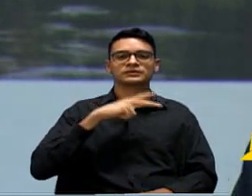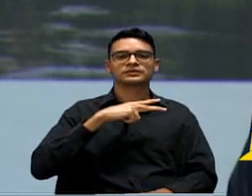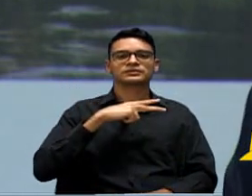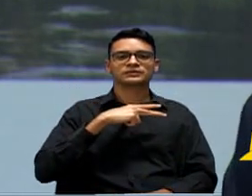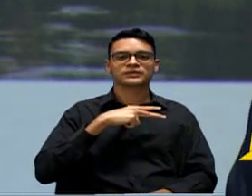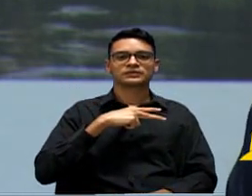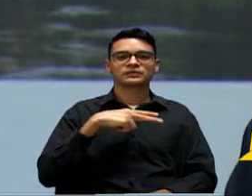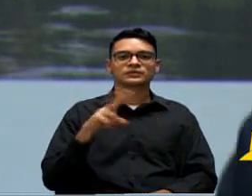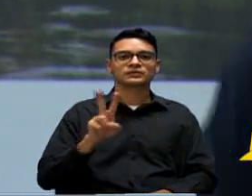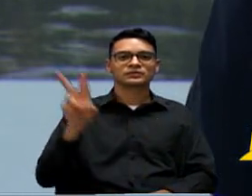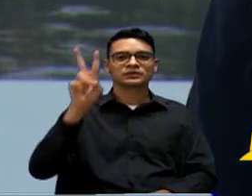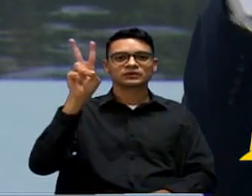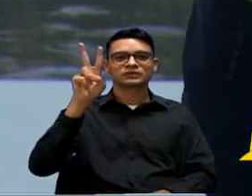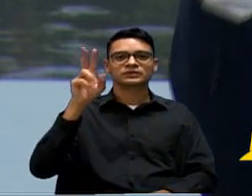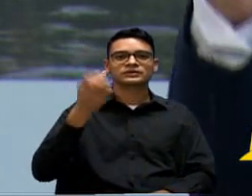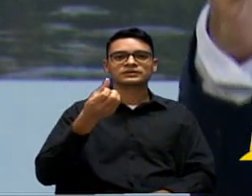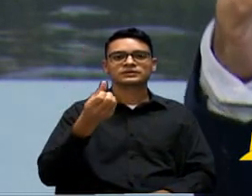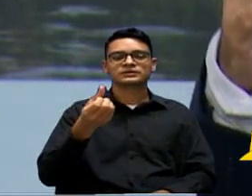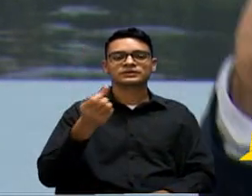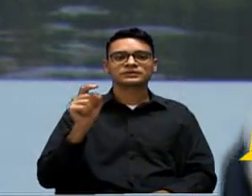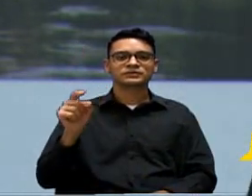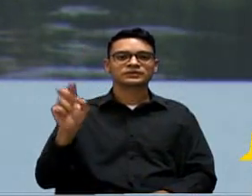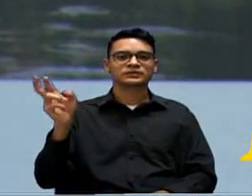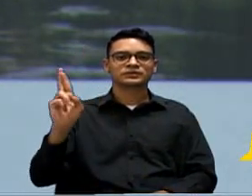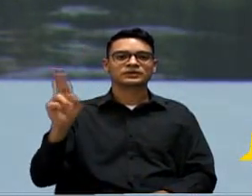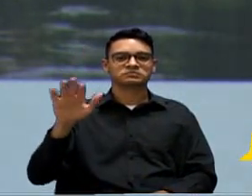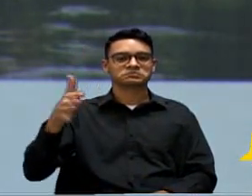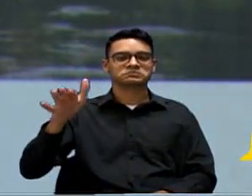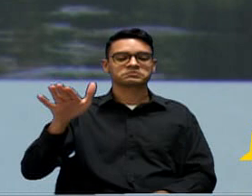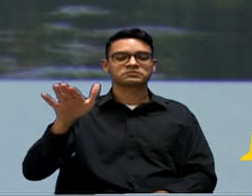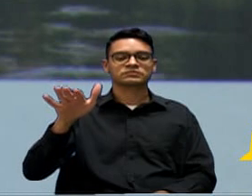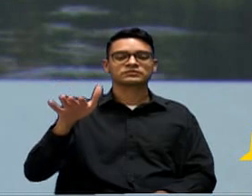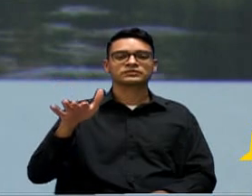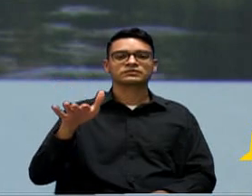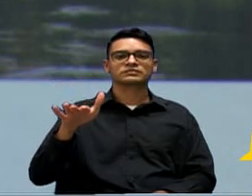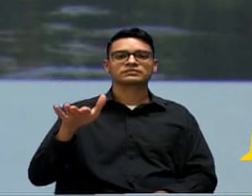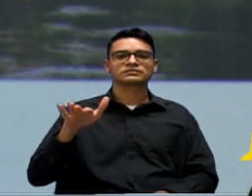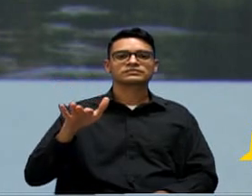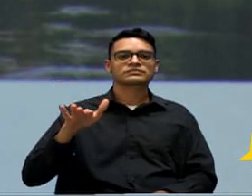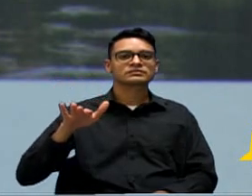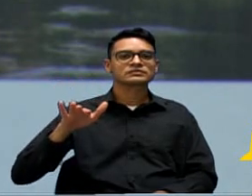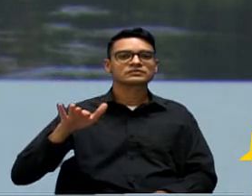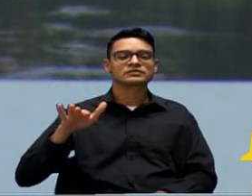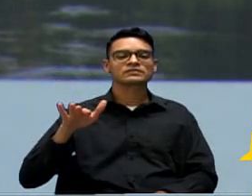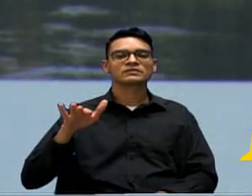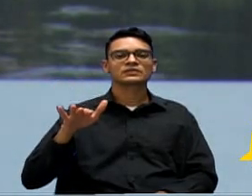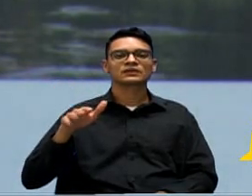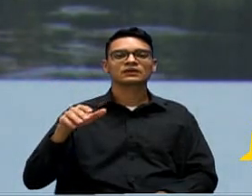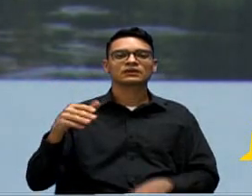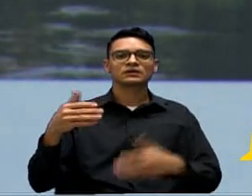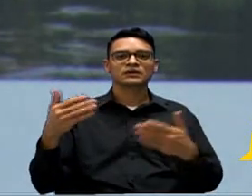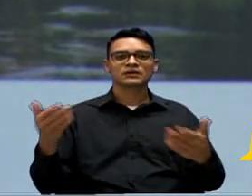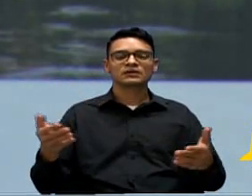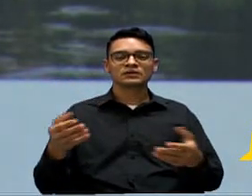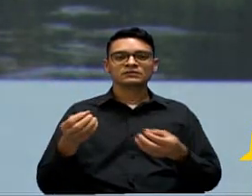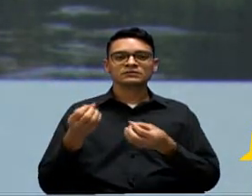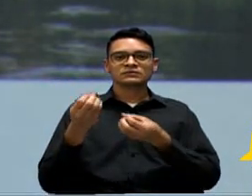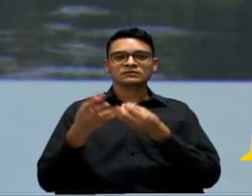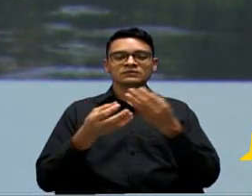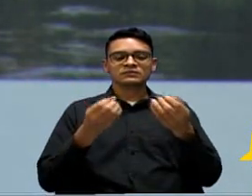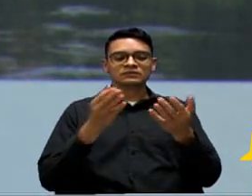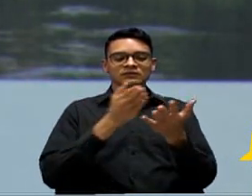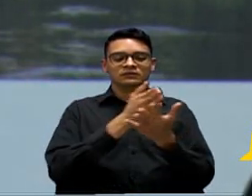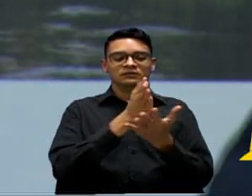valor aproximadamente de 6 mil e tantos mil reais. E para quê? pudesse ser dada uma alternativa para que